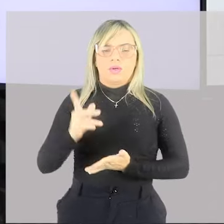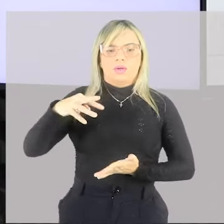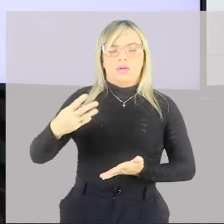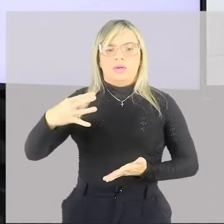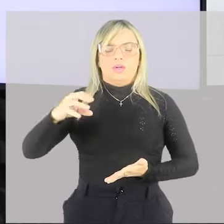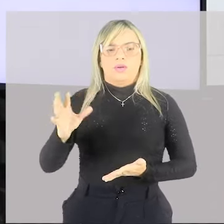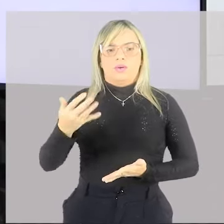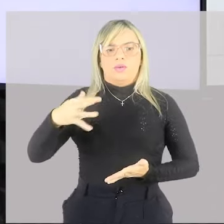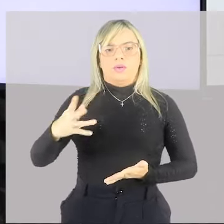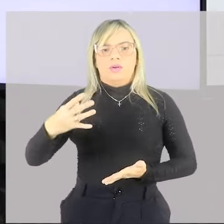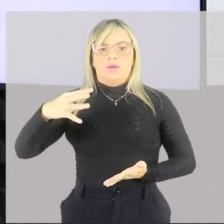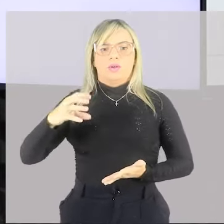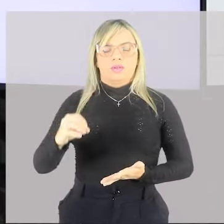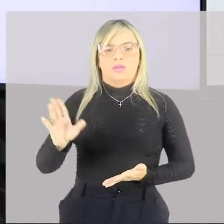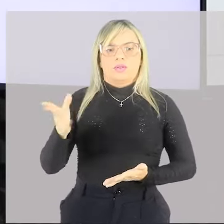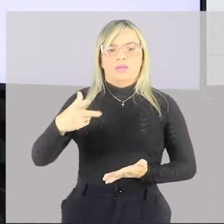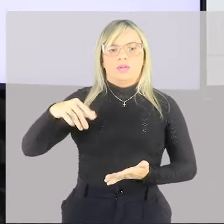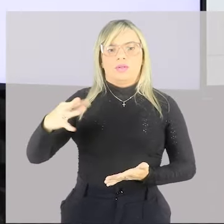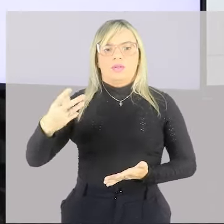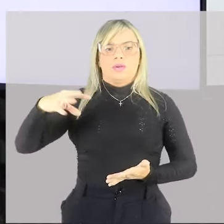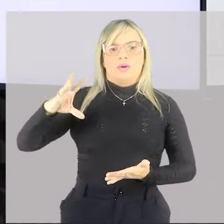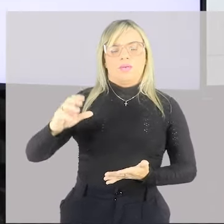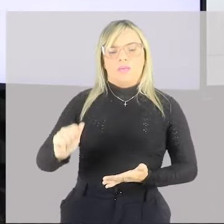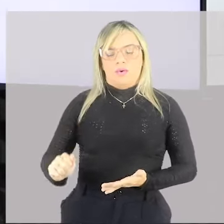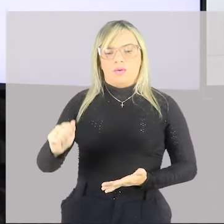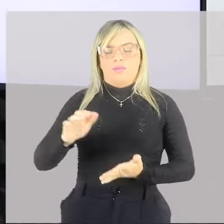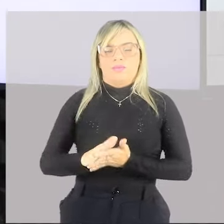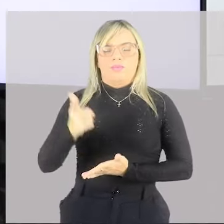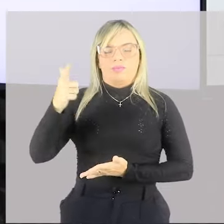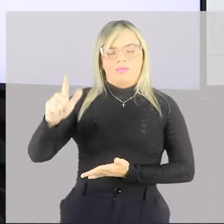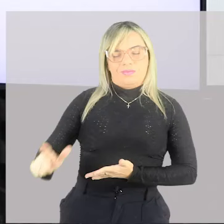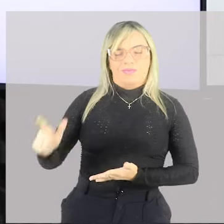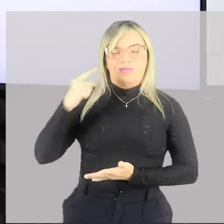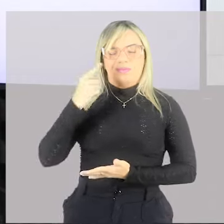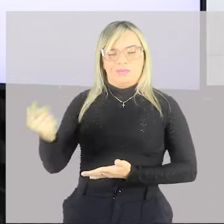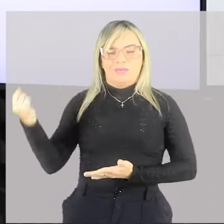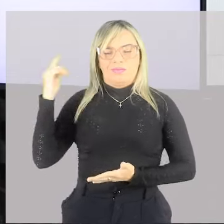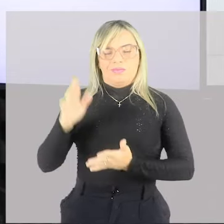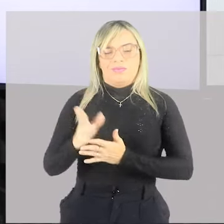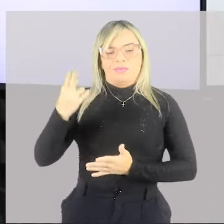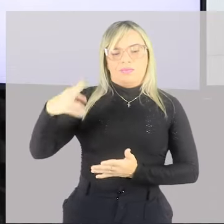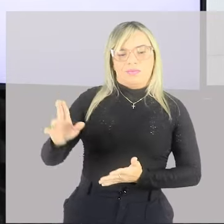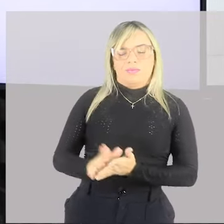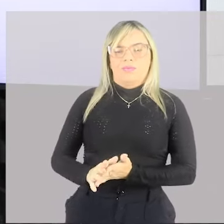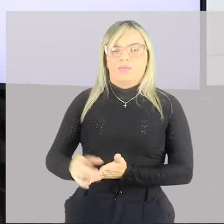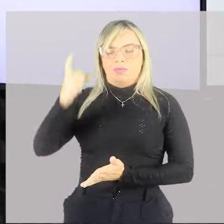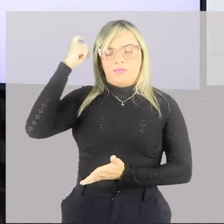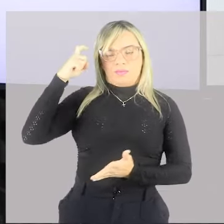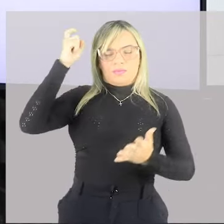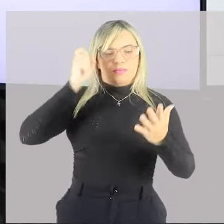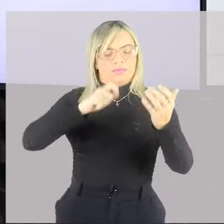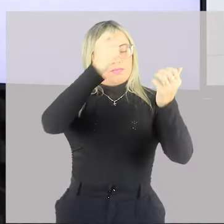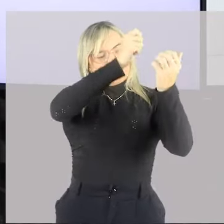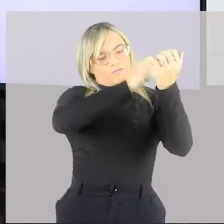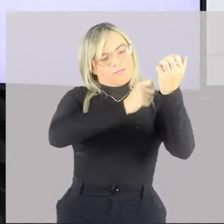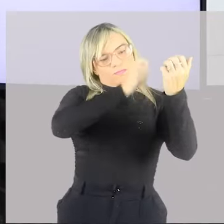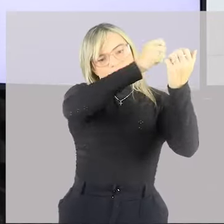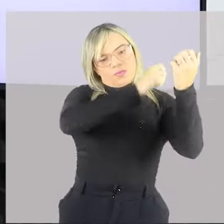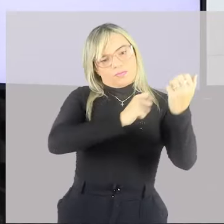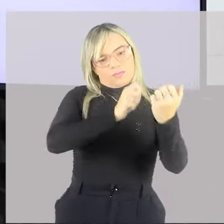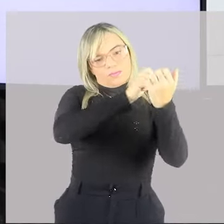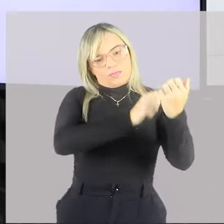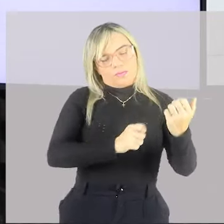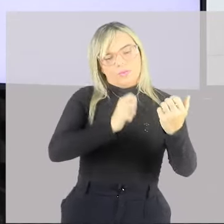Lisboa eu vou repetir para minha minha intérprete facilitar Antônio Francisco Lisboa Antônio Francisco